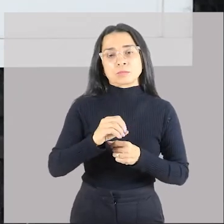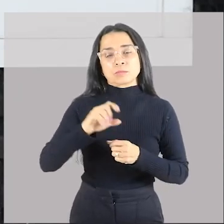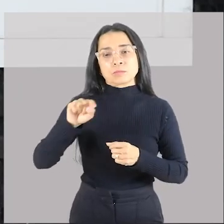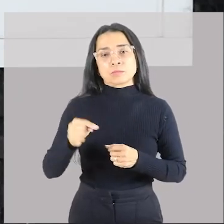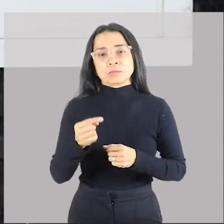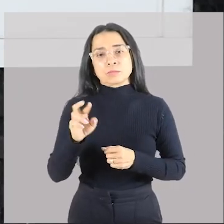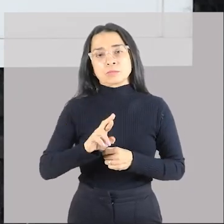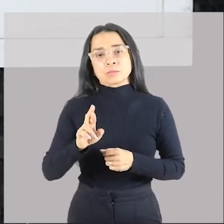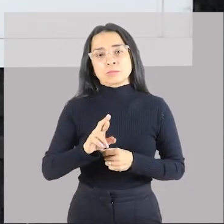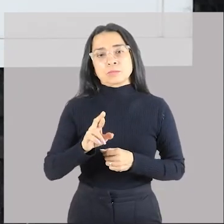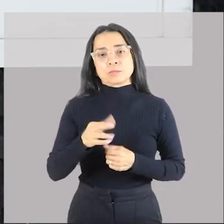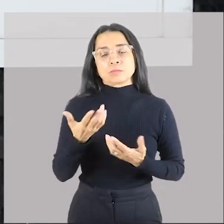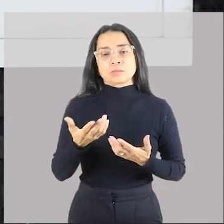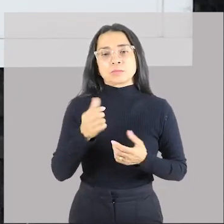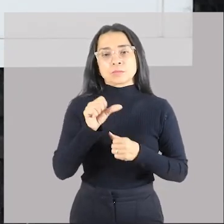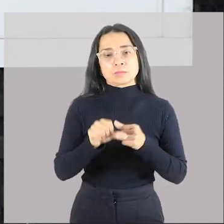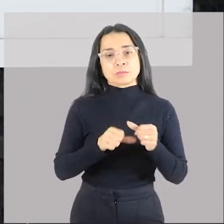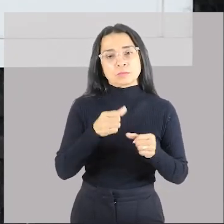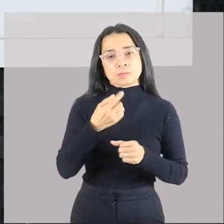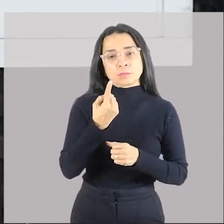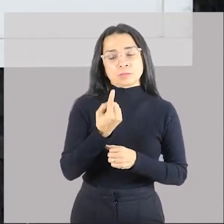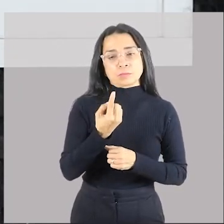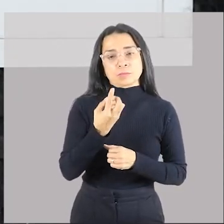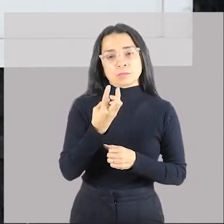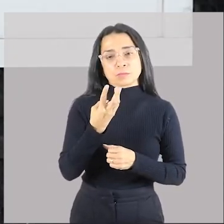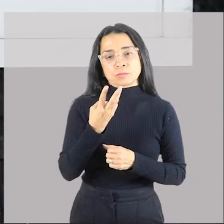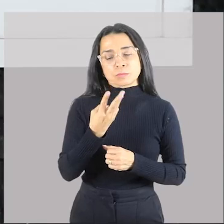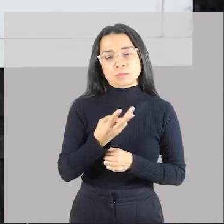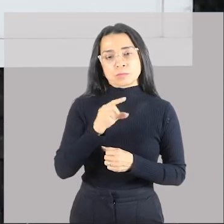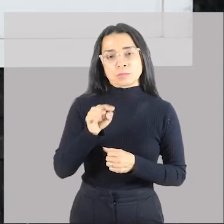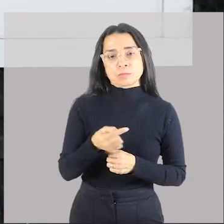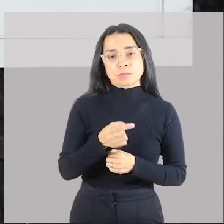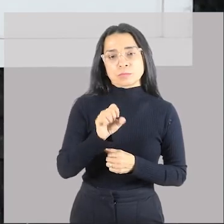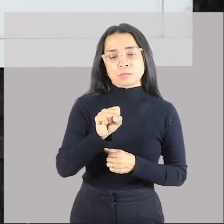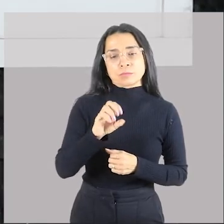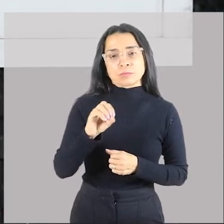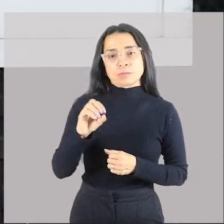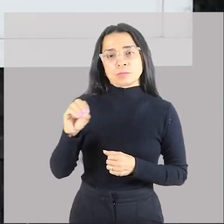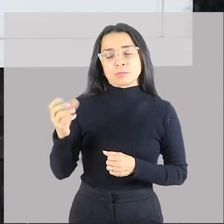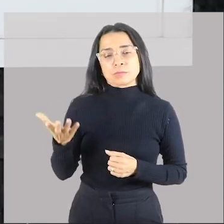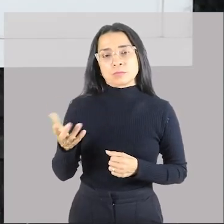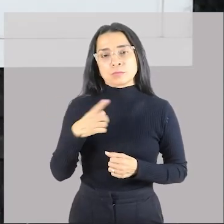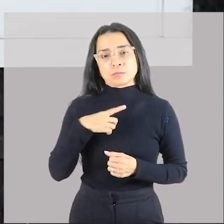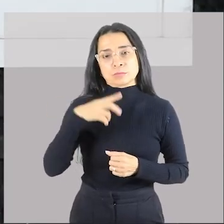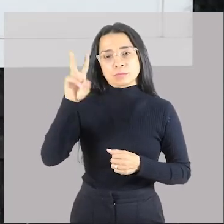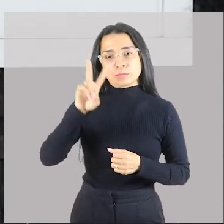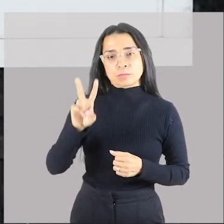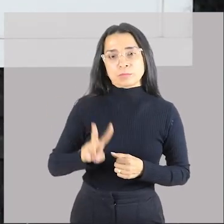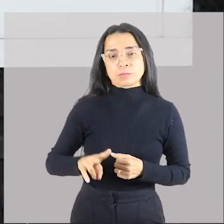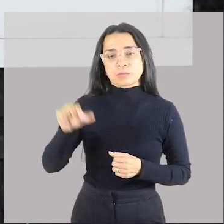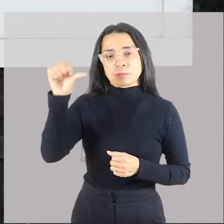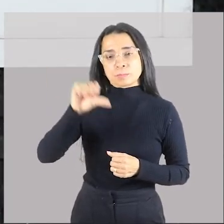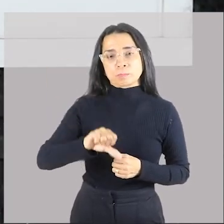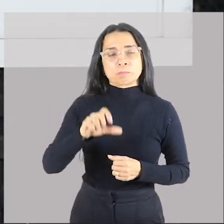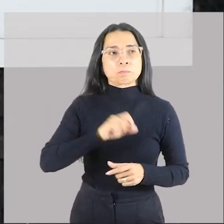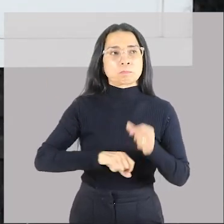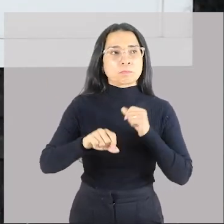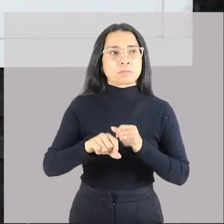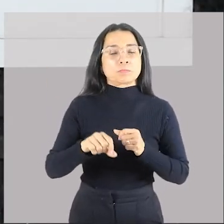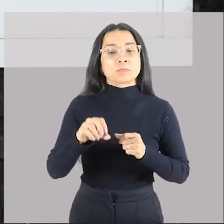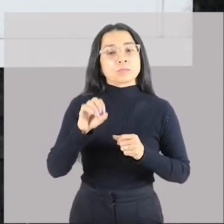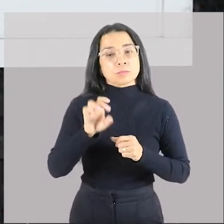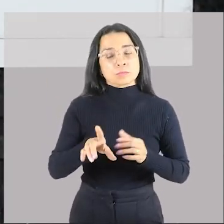reais passou a ser 13.800. Então, houve uma desvalorização de quanto? Basta